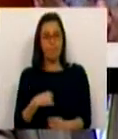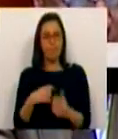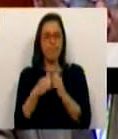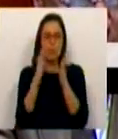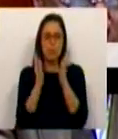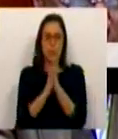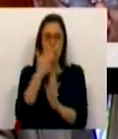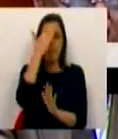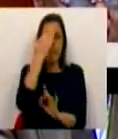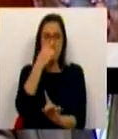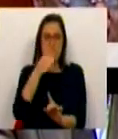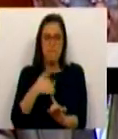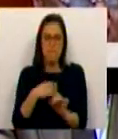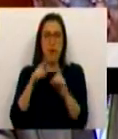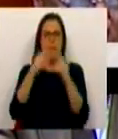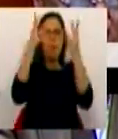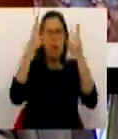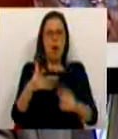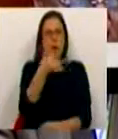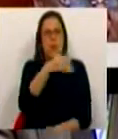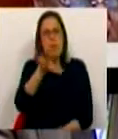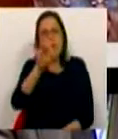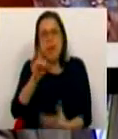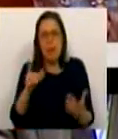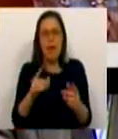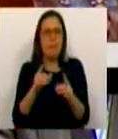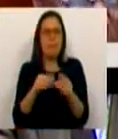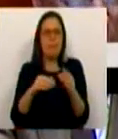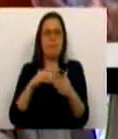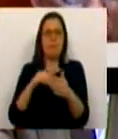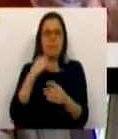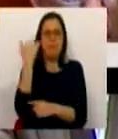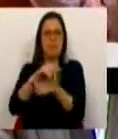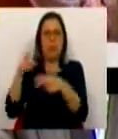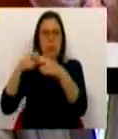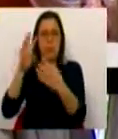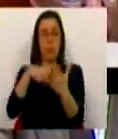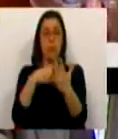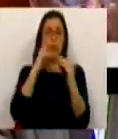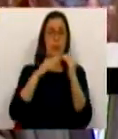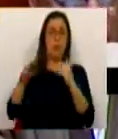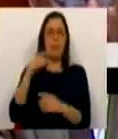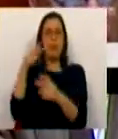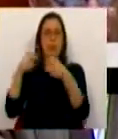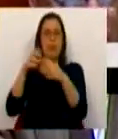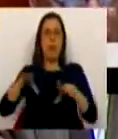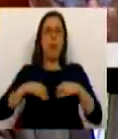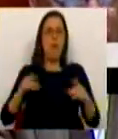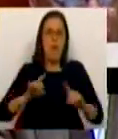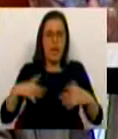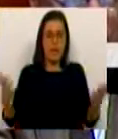todas as suas previsões, de que o orçamento de 2016 não passava em Bruxelas, que o plano de estabilidade não passava em Bruxelas,